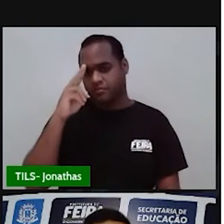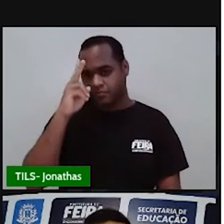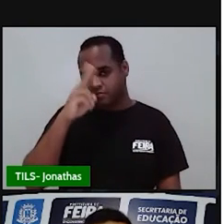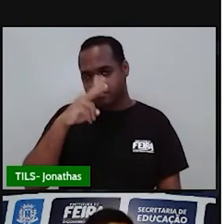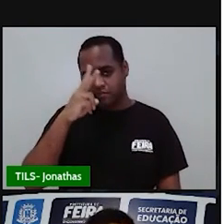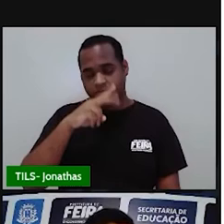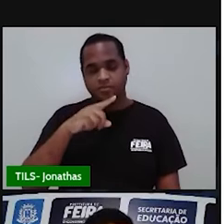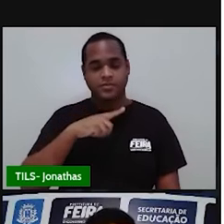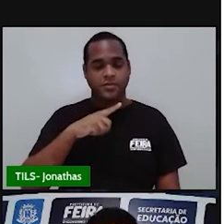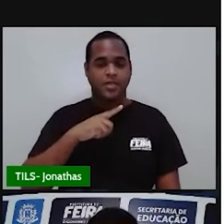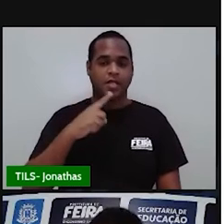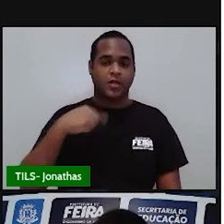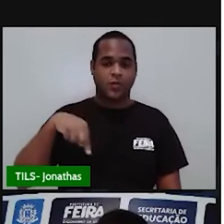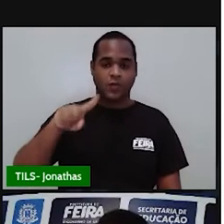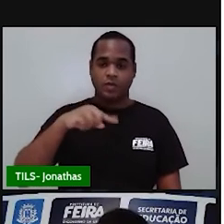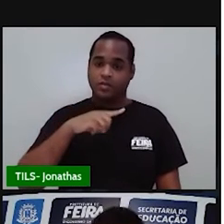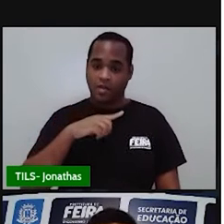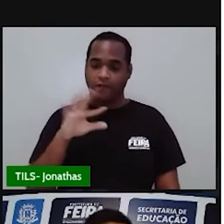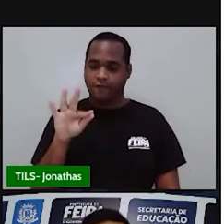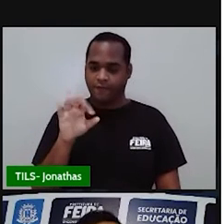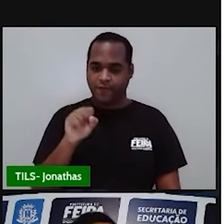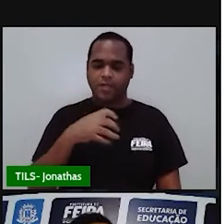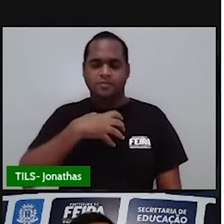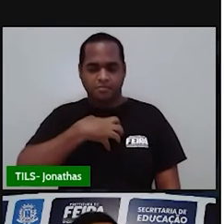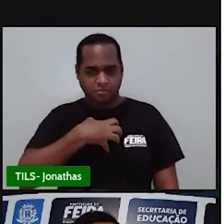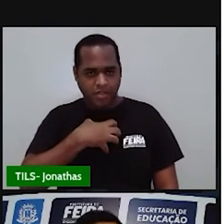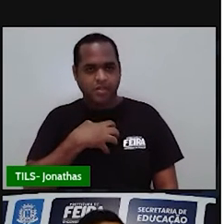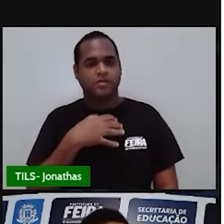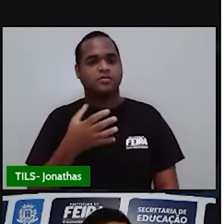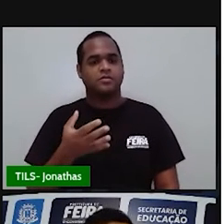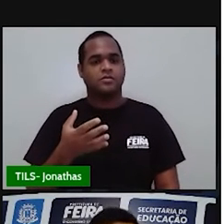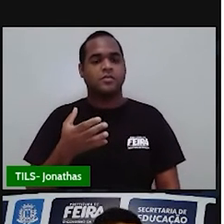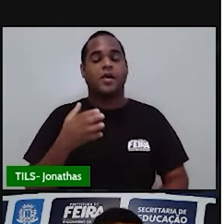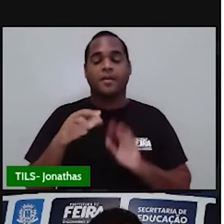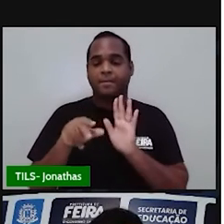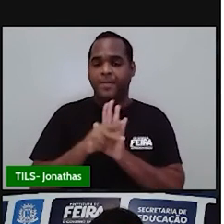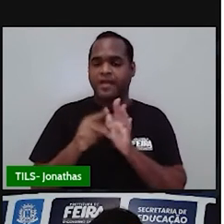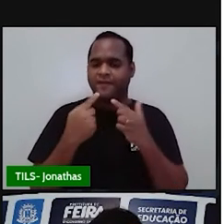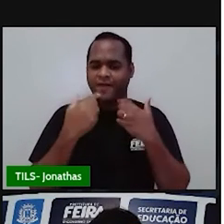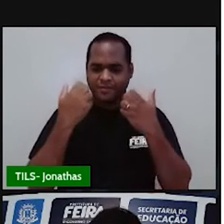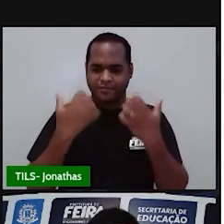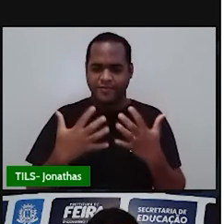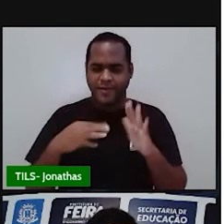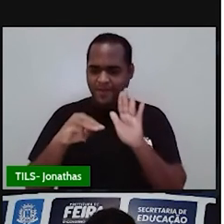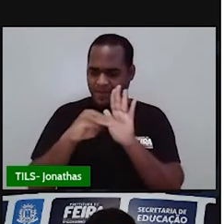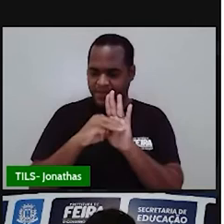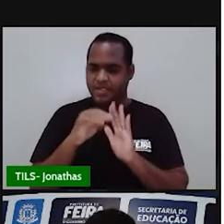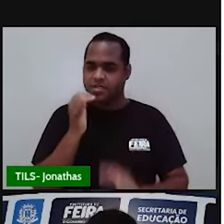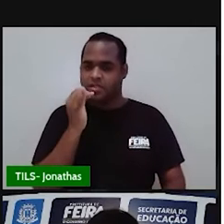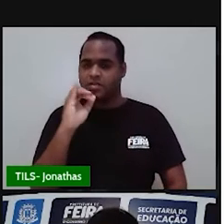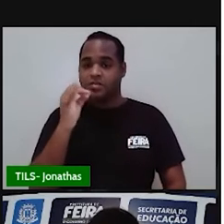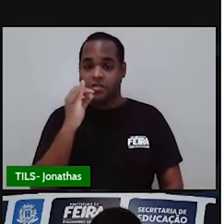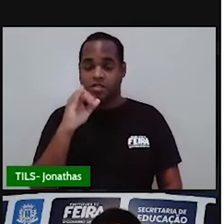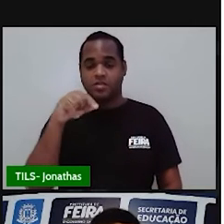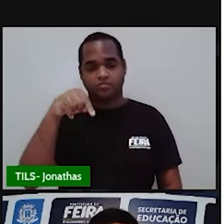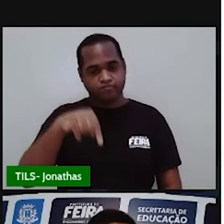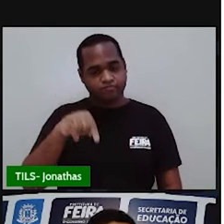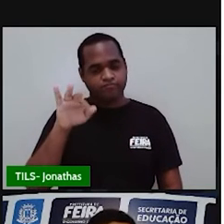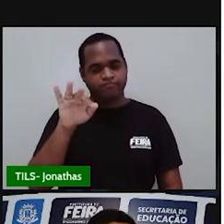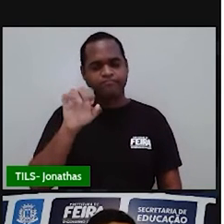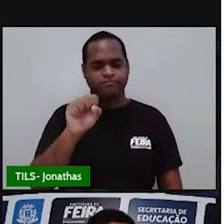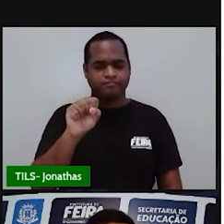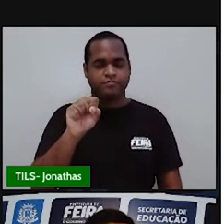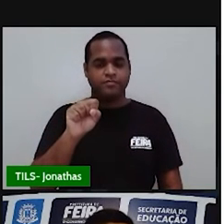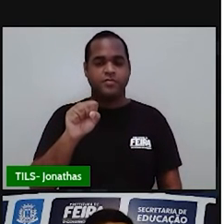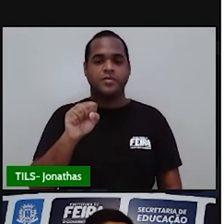né, nós somos feirenses, baianos, né, e está falando de consumo médio de energia elétrica, a gente precisa